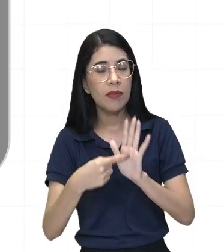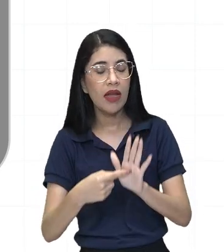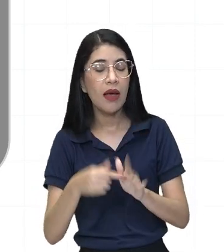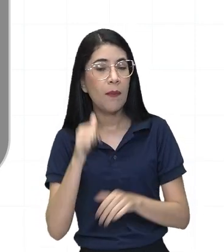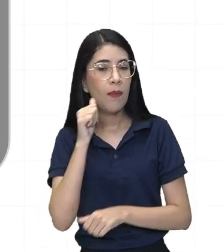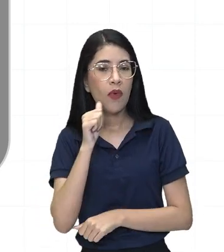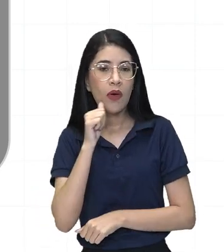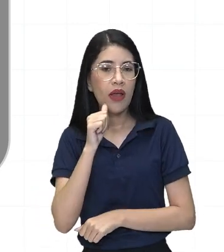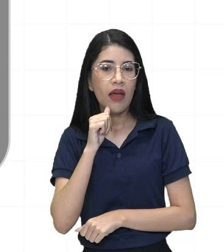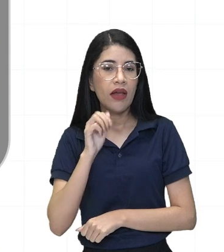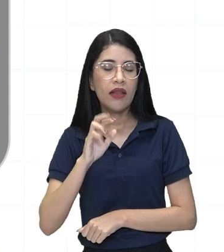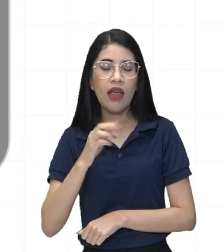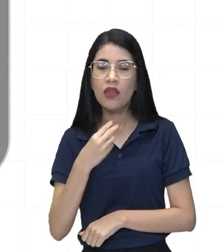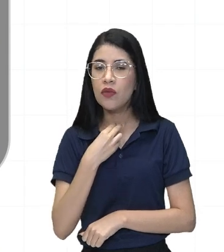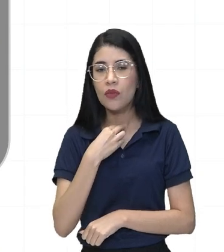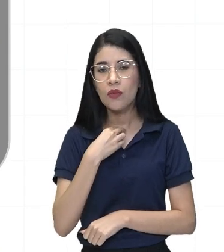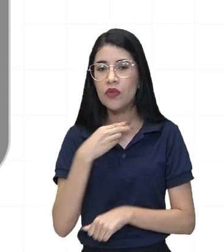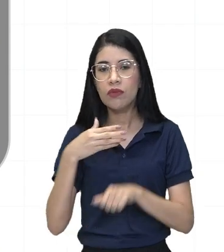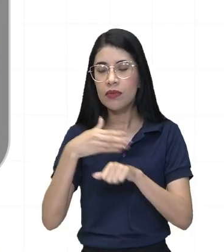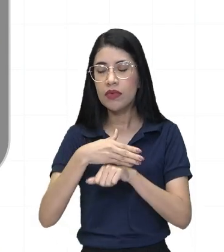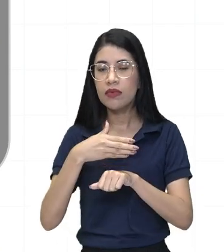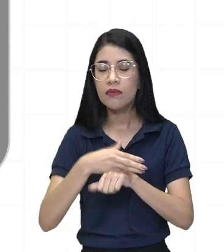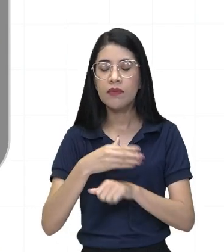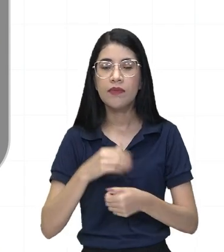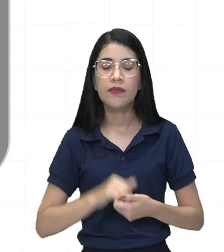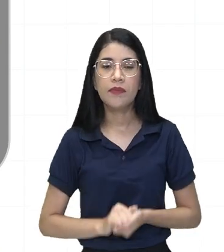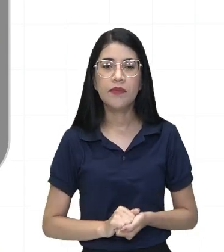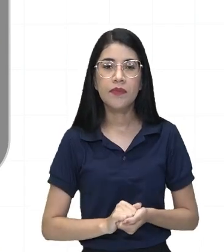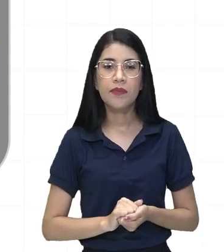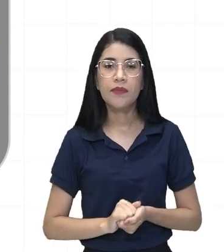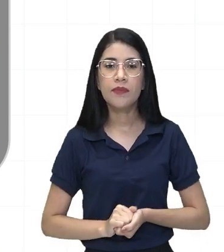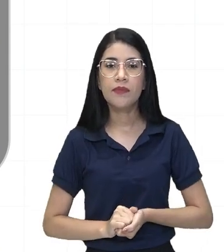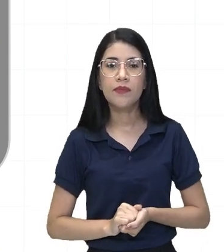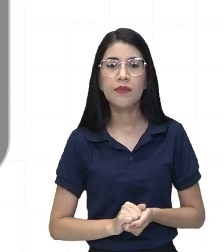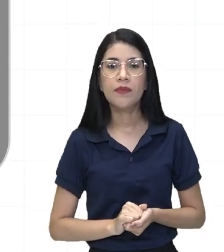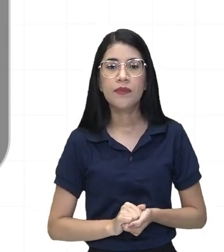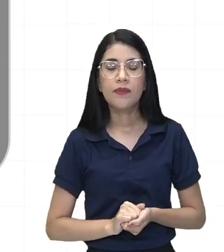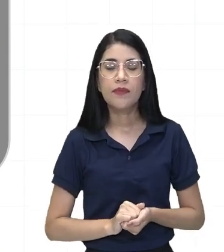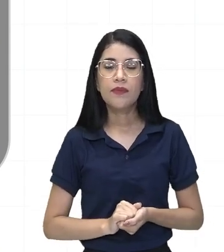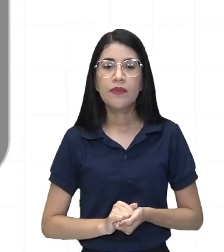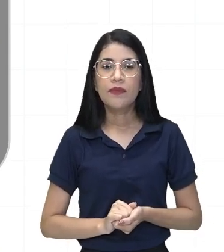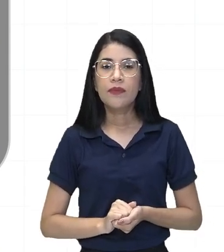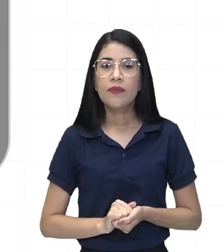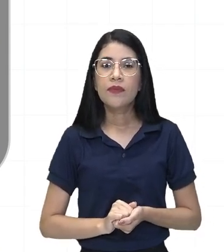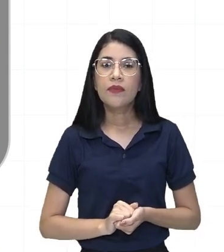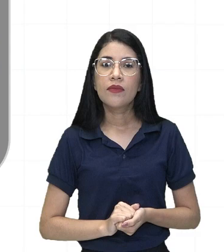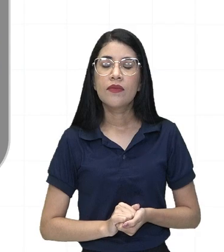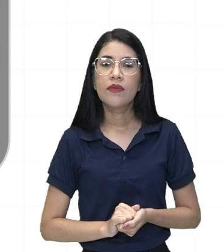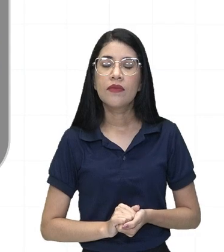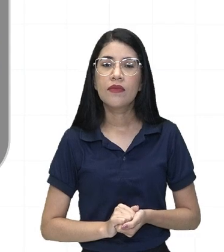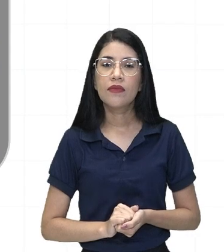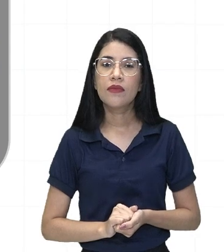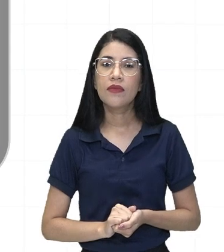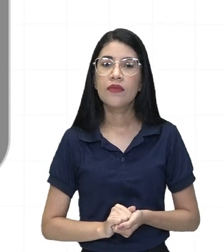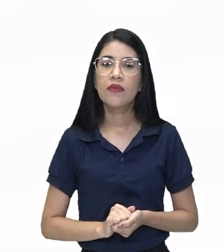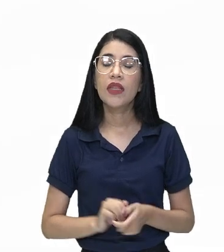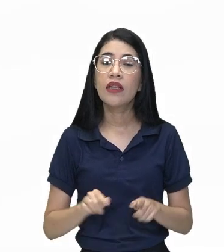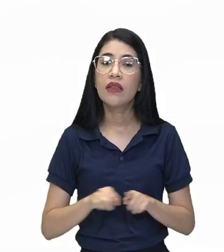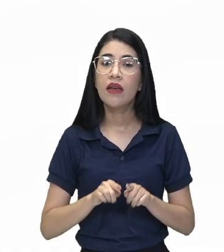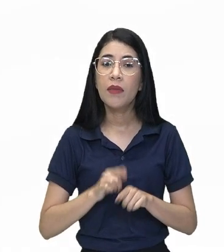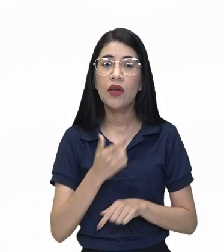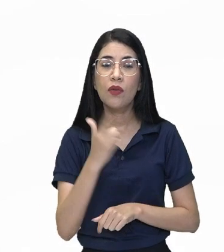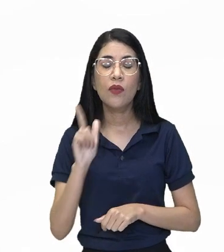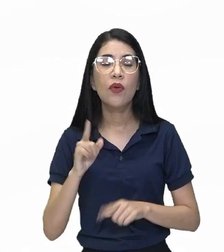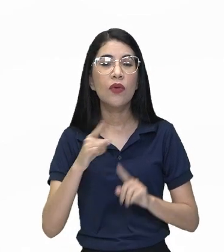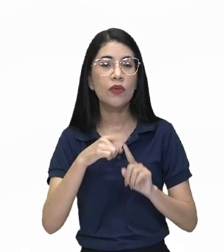mulheres não faziam parte dessa apresentação. Falando nisso, nós temos também um outro